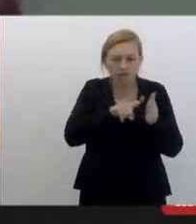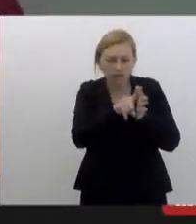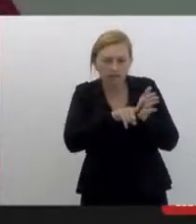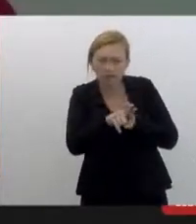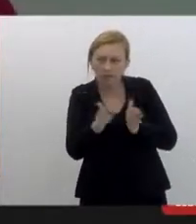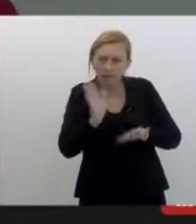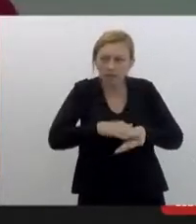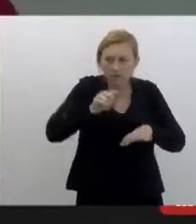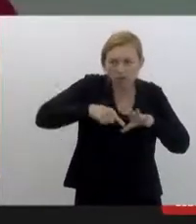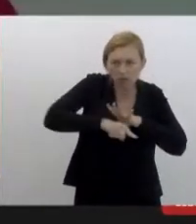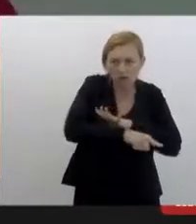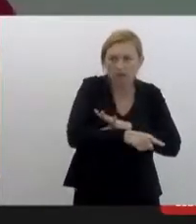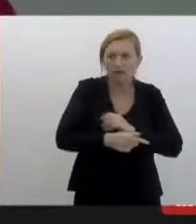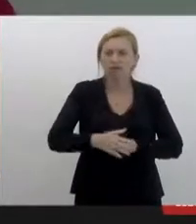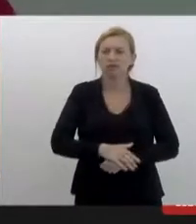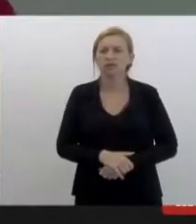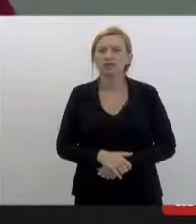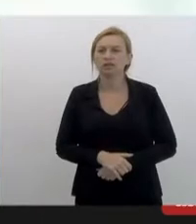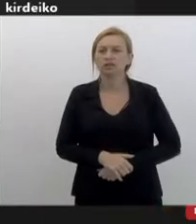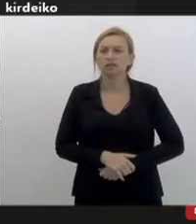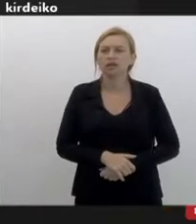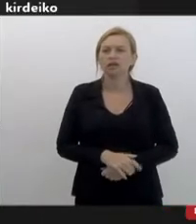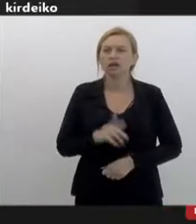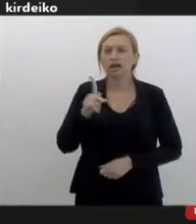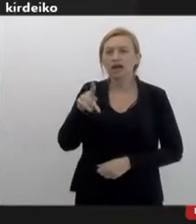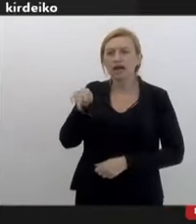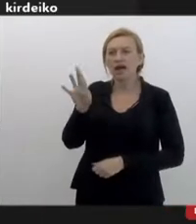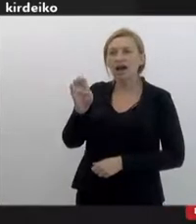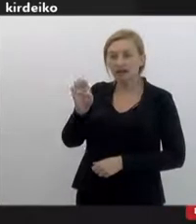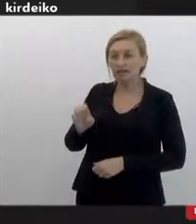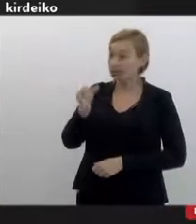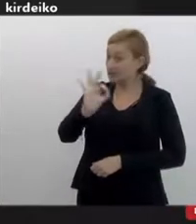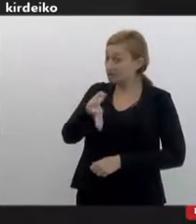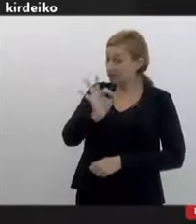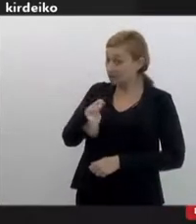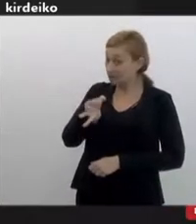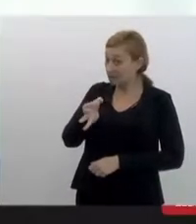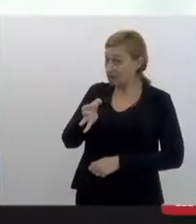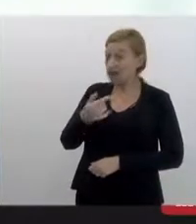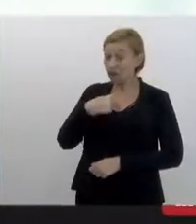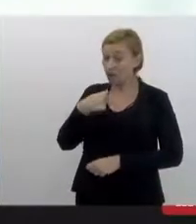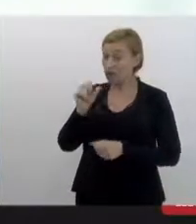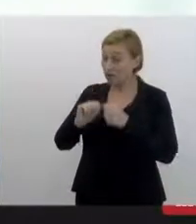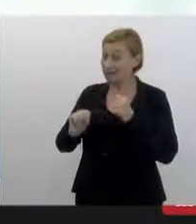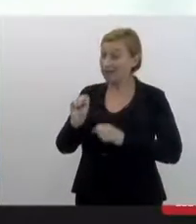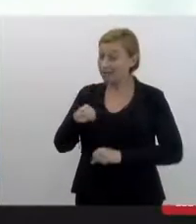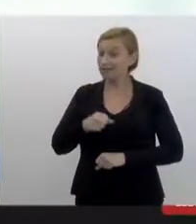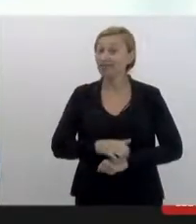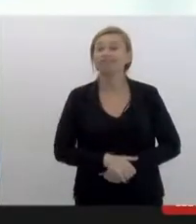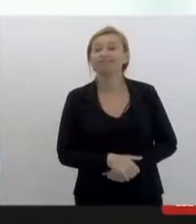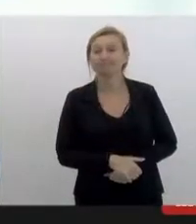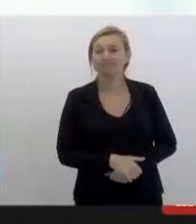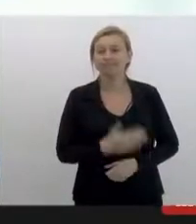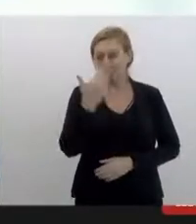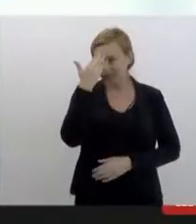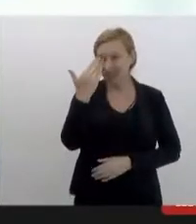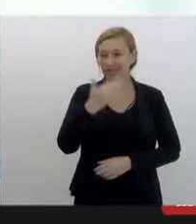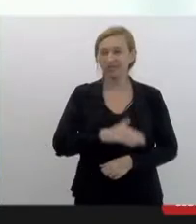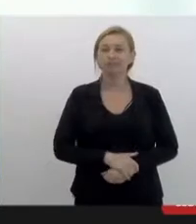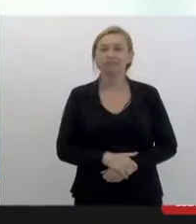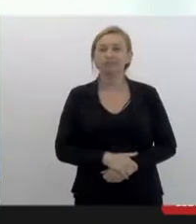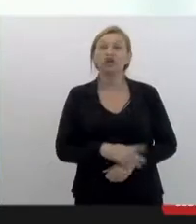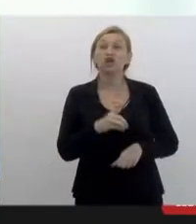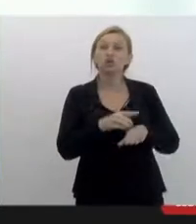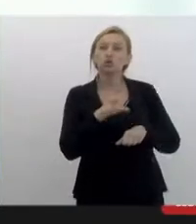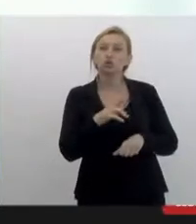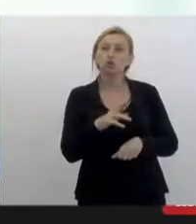com mais profundidade. Doutora Karine, pode ter certeza absoluta que o farei. Muito obrigado.